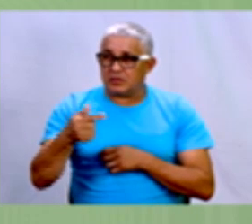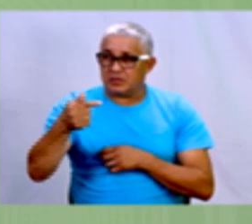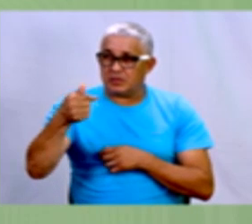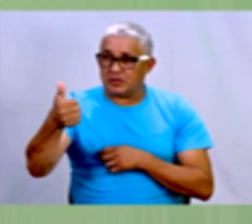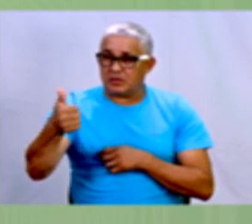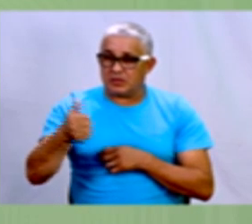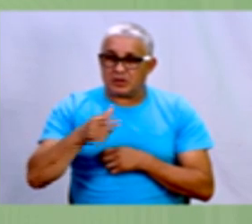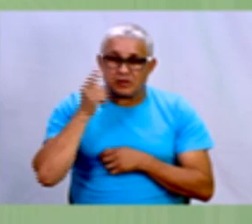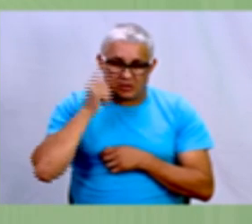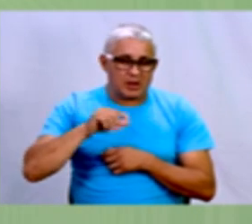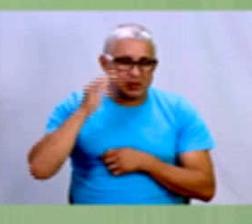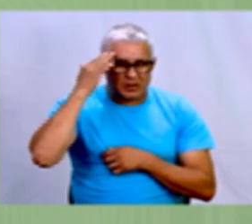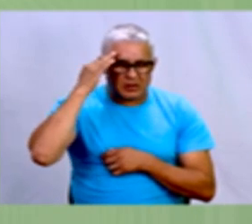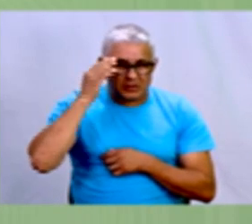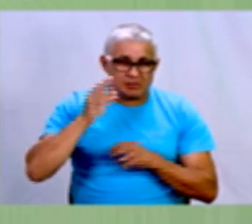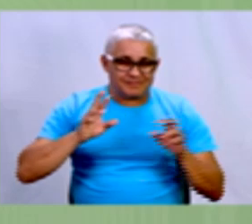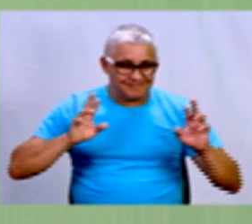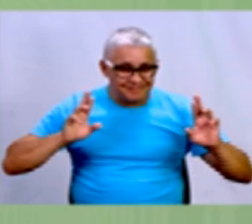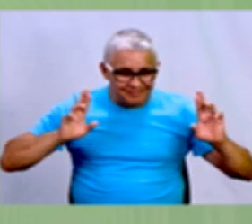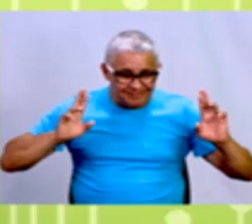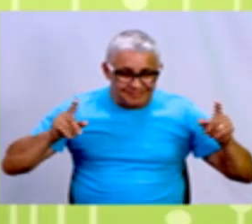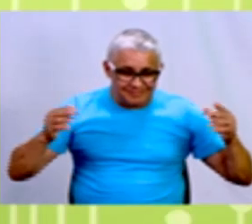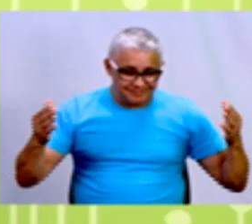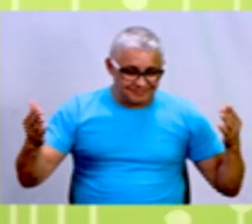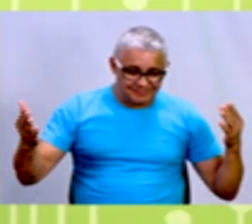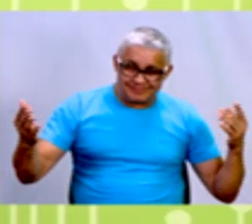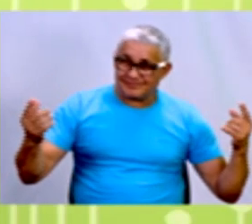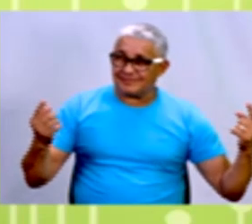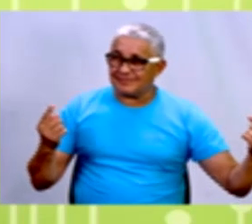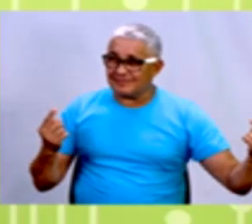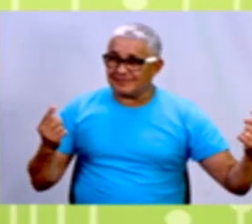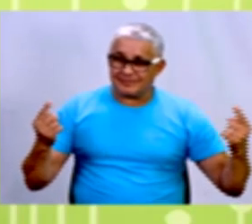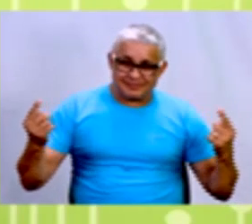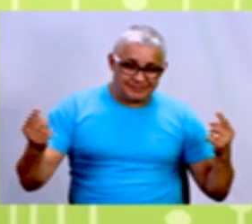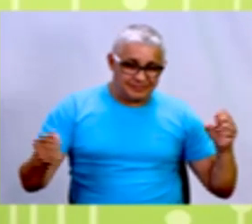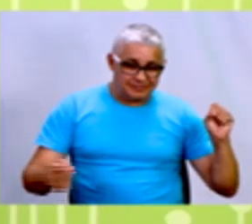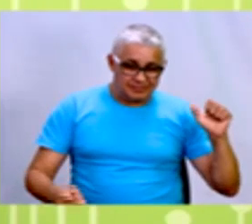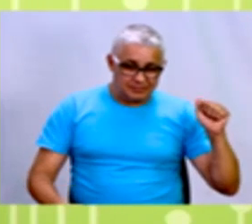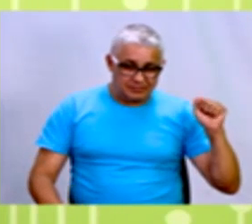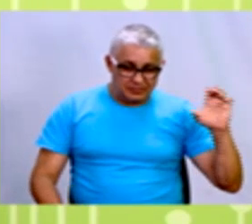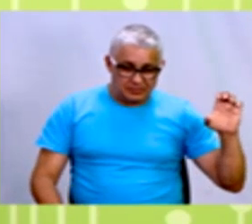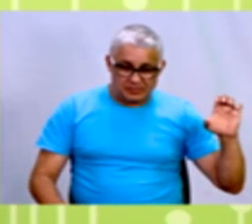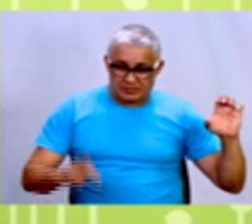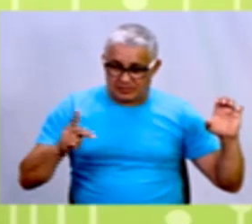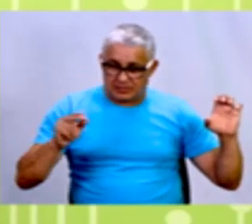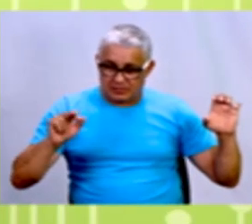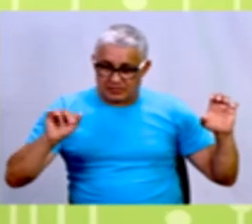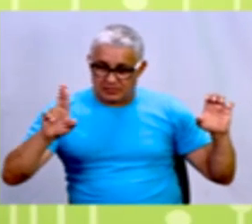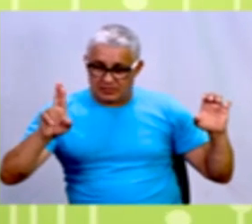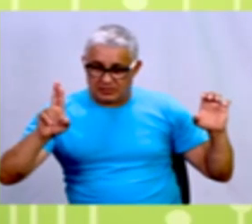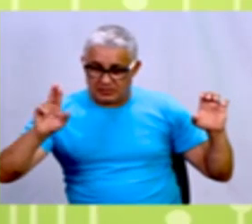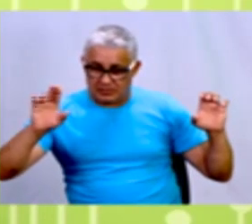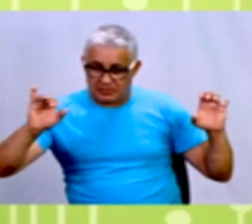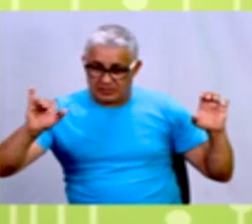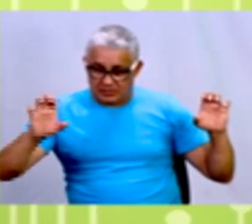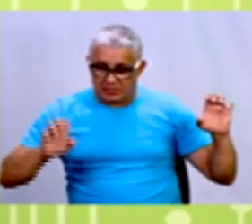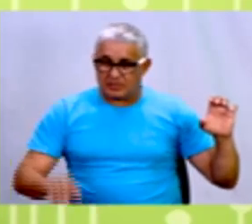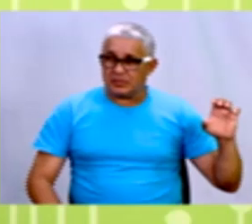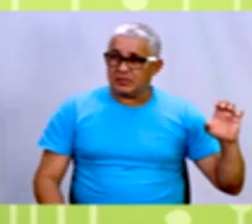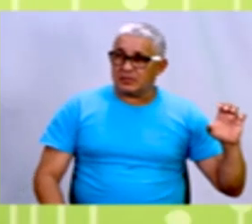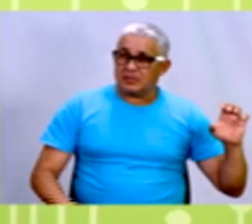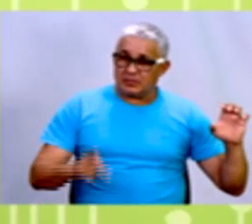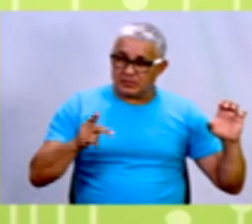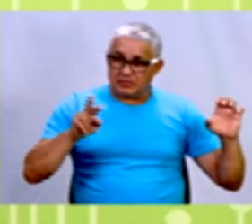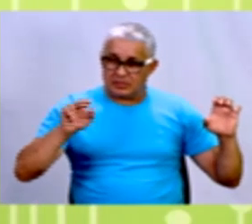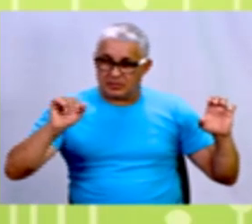Vocês conseguem entender a diferença que foi da tabela SAC no caso do sistema SAC para a tabela Price? É que